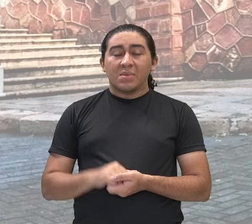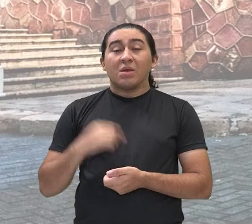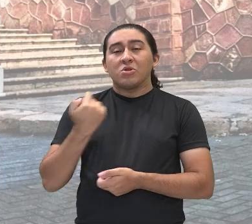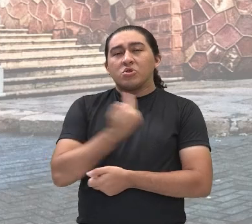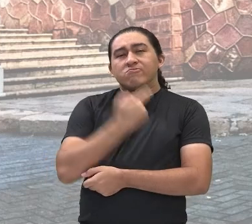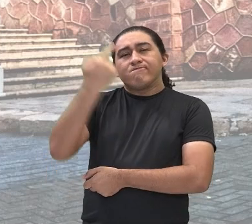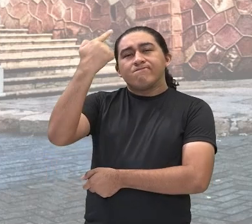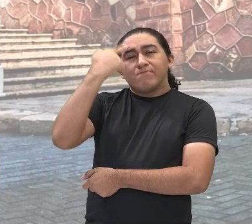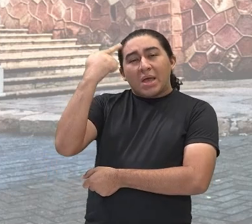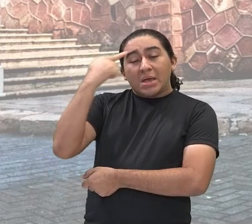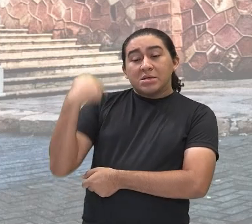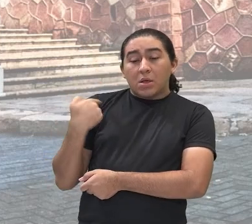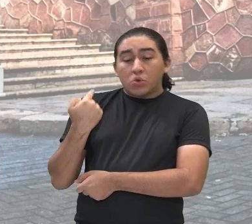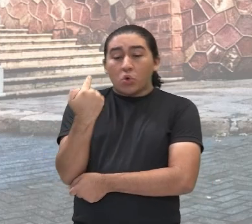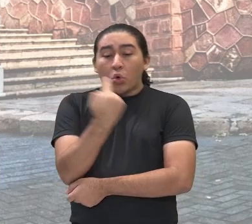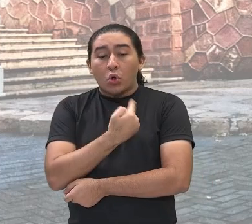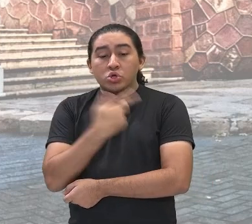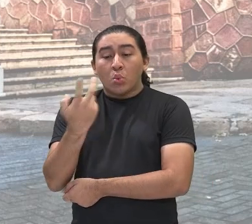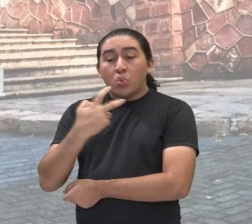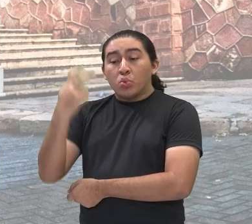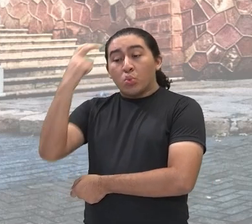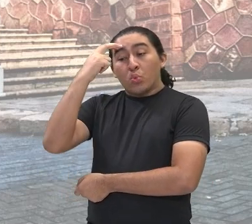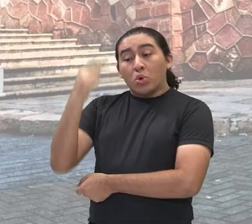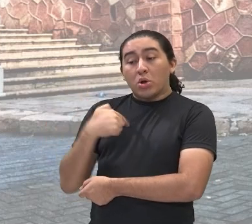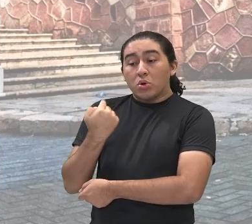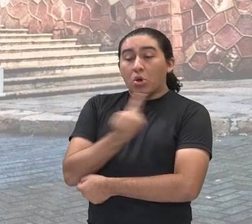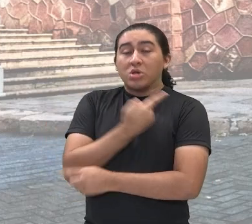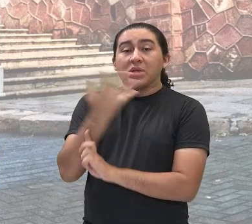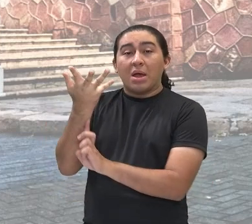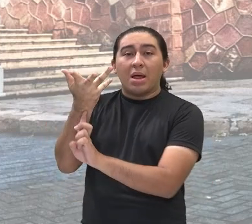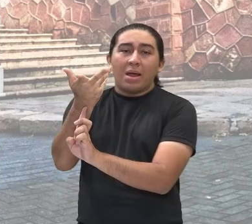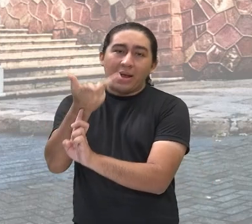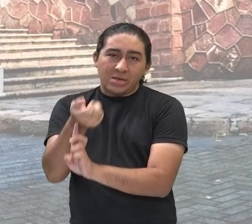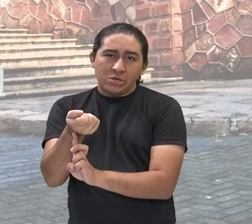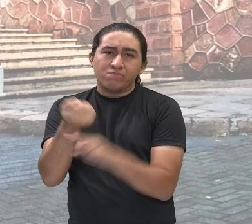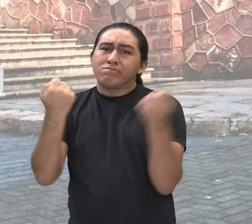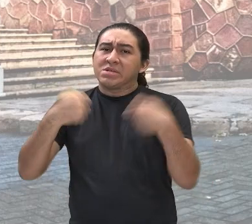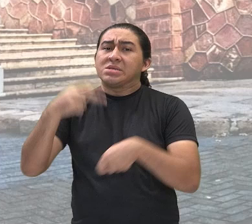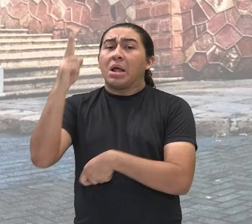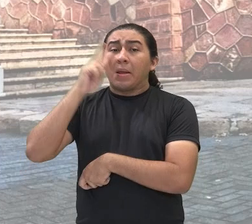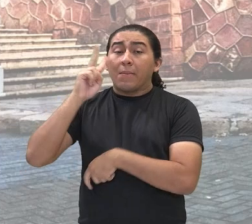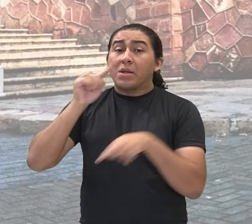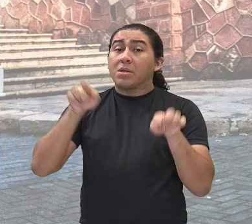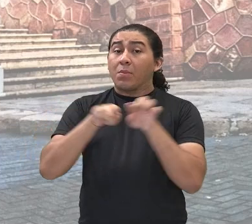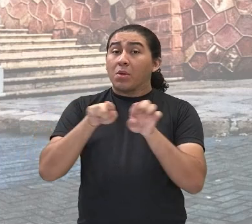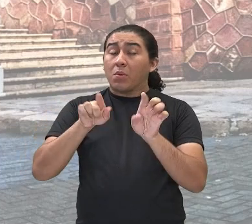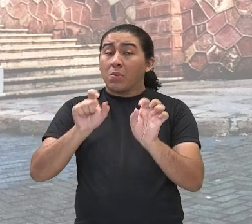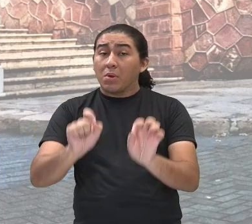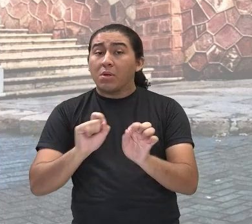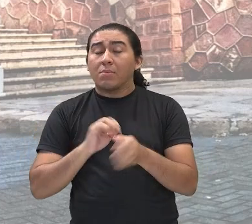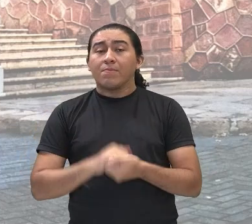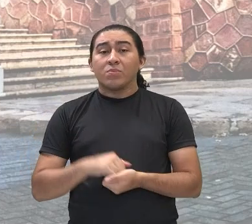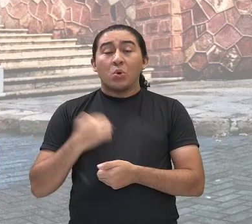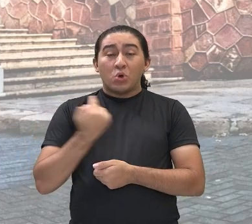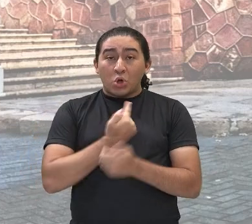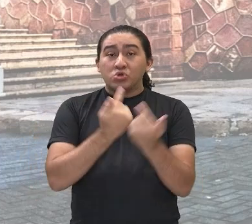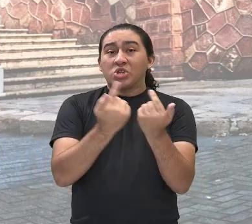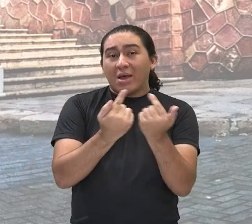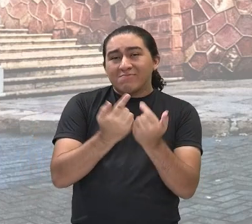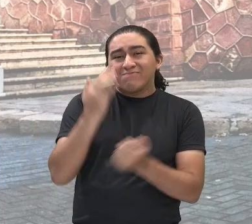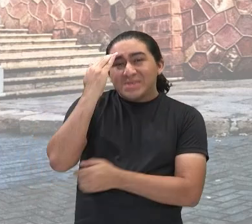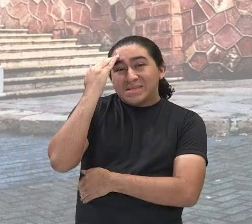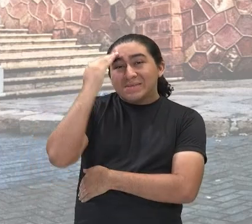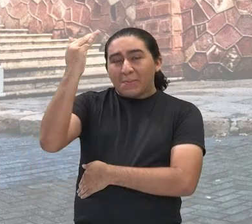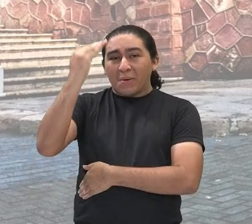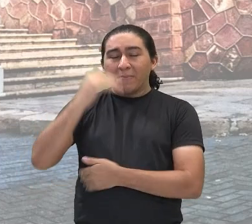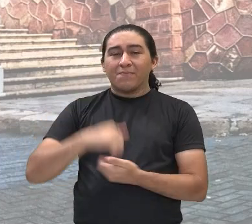riquezas amazonenses, quando falamos da nossa arte, claro que não podemos deixar de reconhecer o nosso teatro principal,